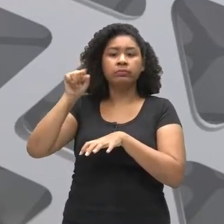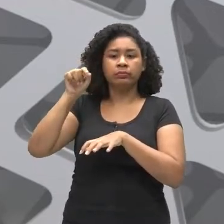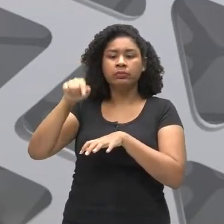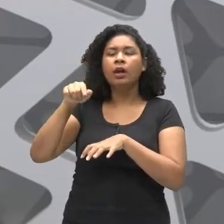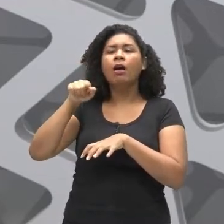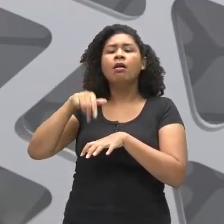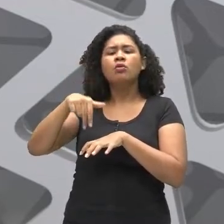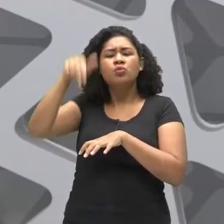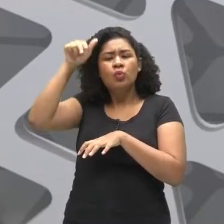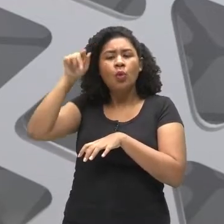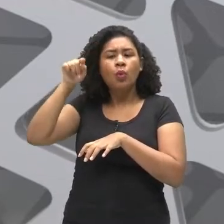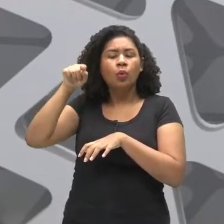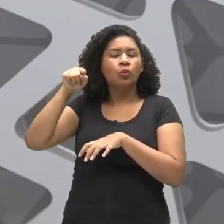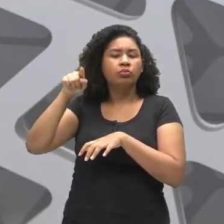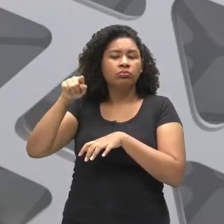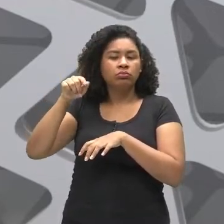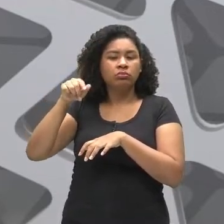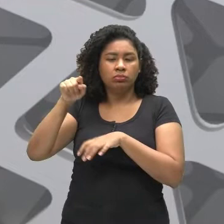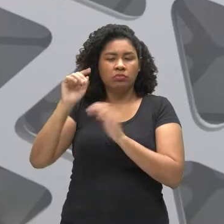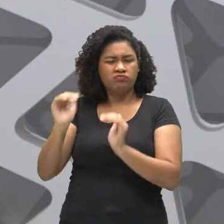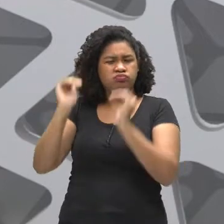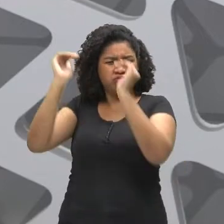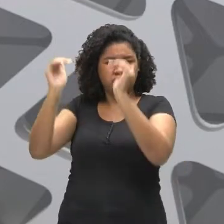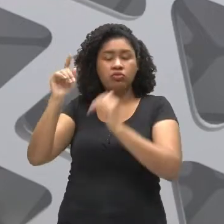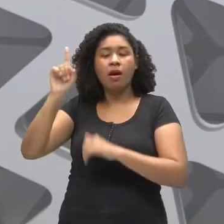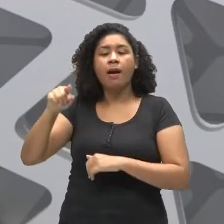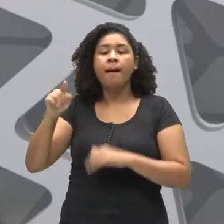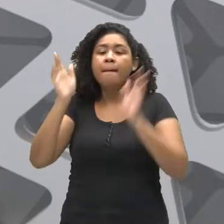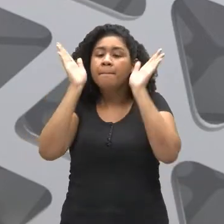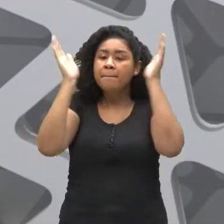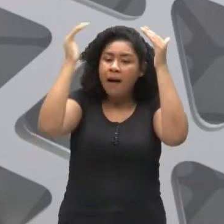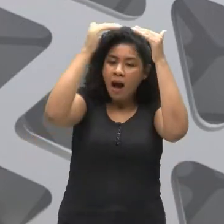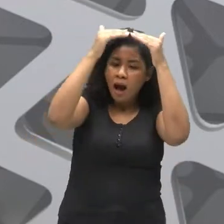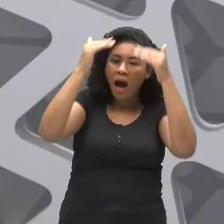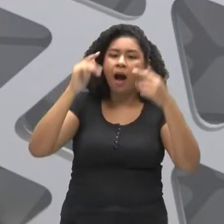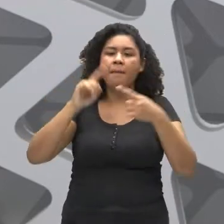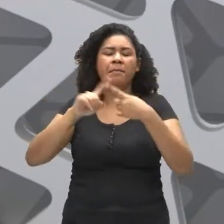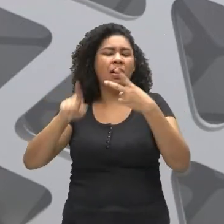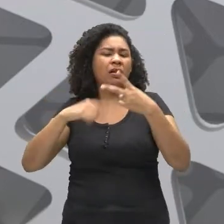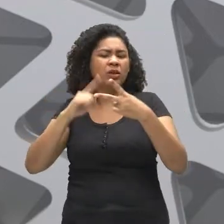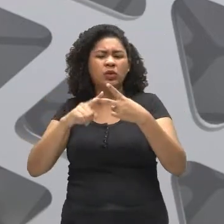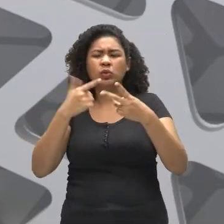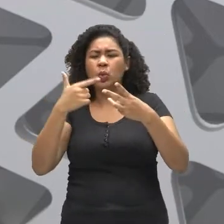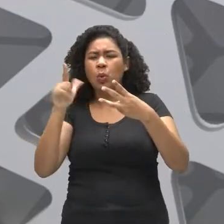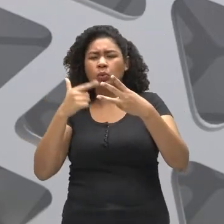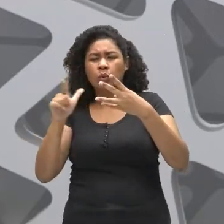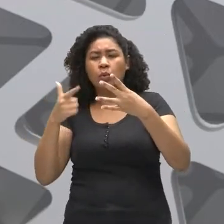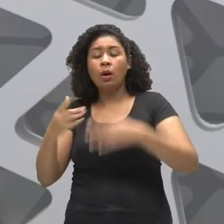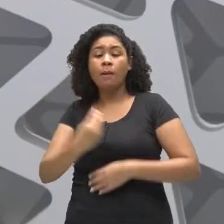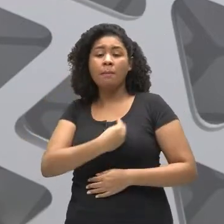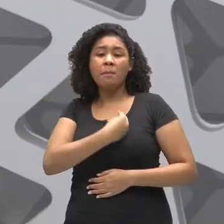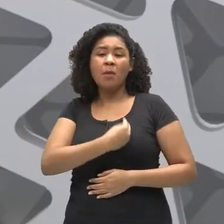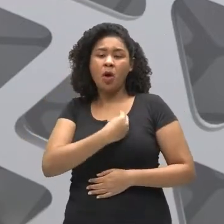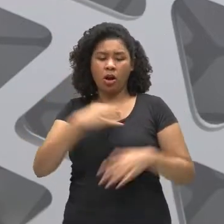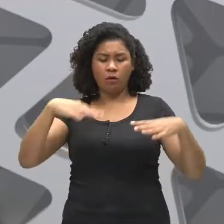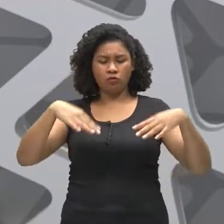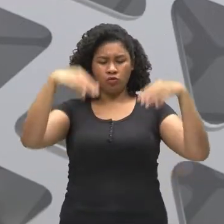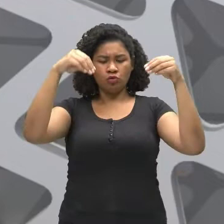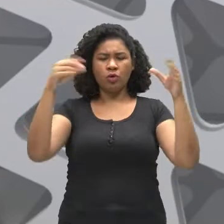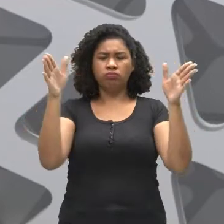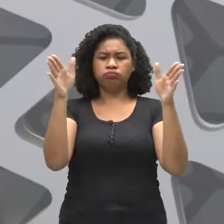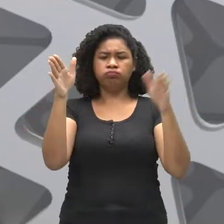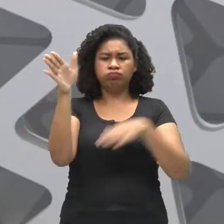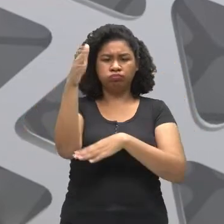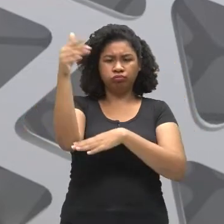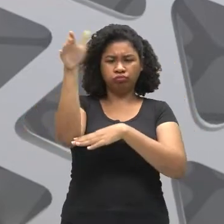os bispos, os arcebispos, que estavam sempre ali envolvidos com a nobreza, viviam nos palácios, viviam em igrejas mais